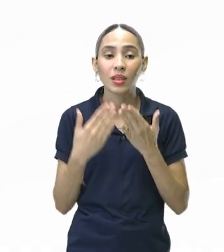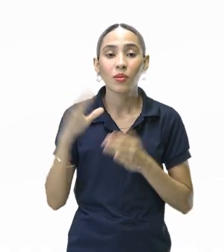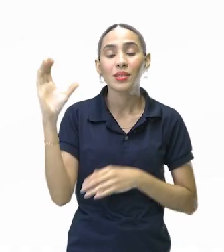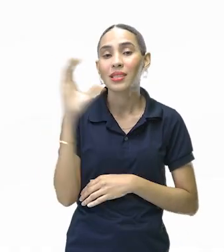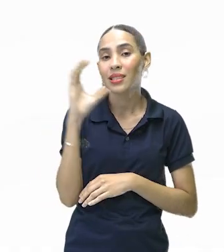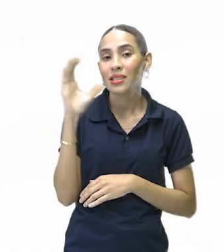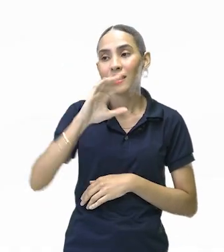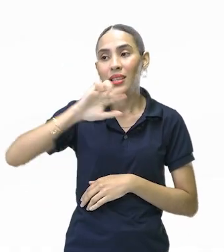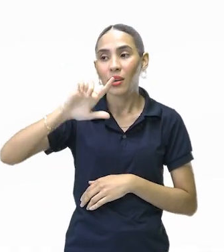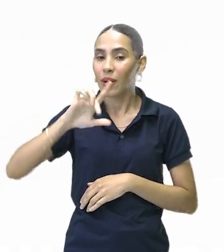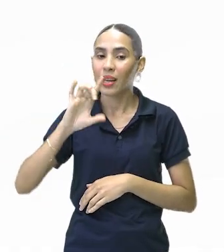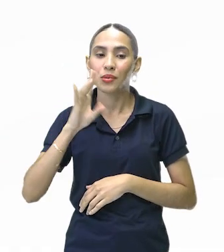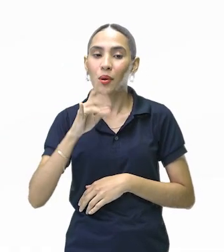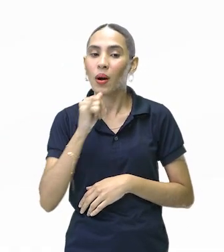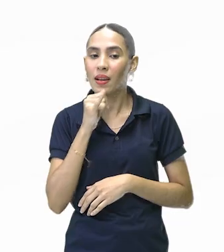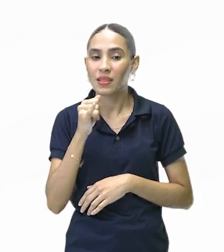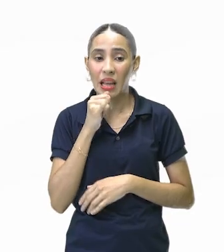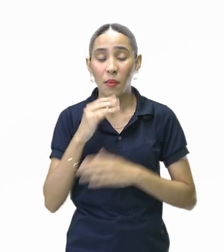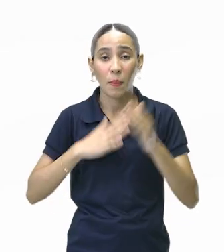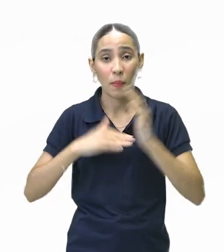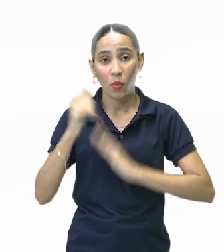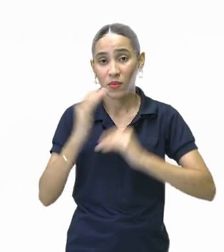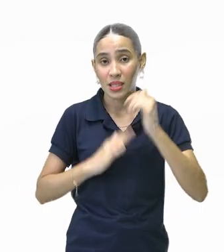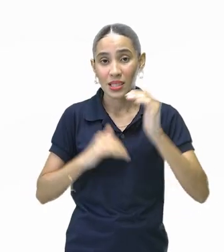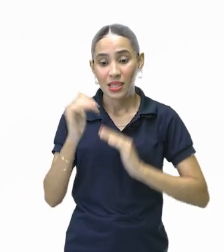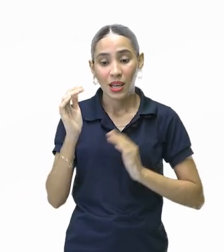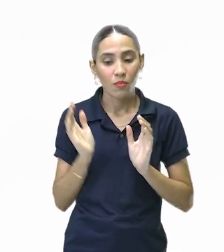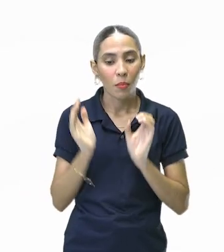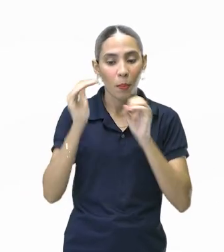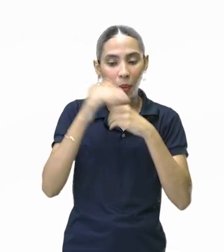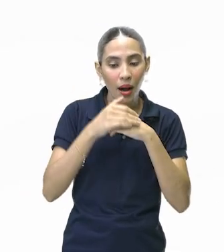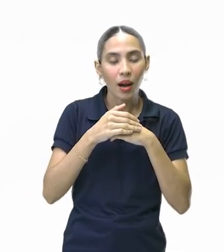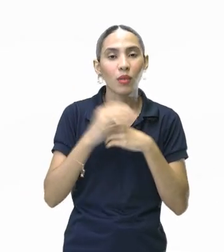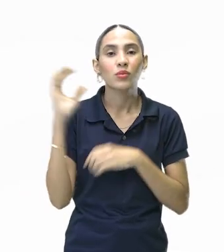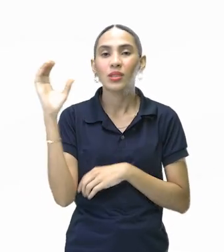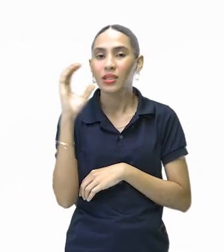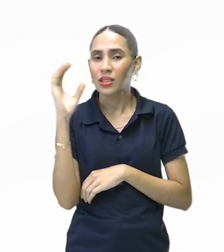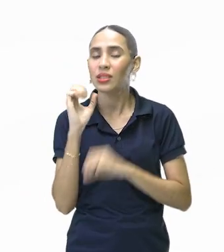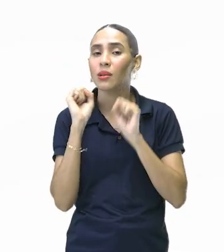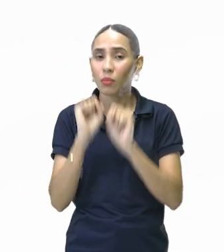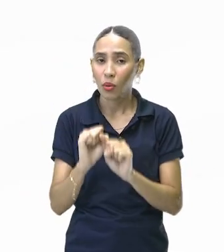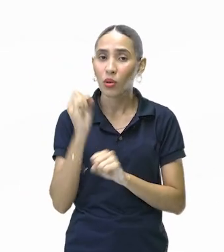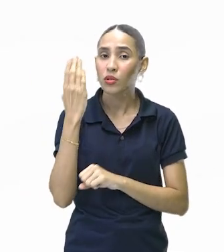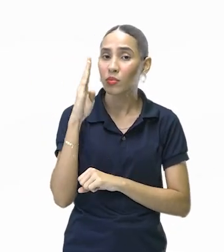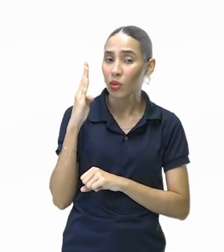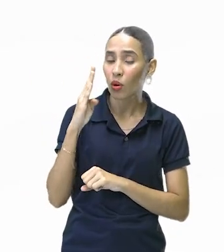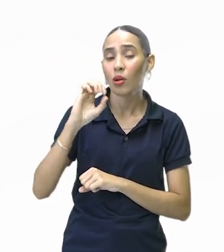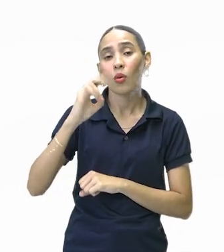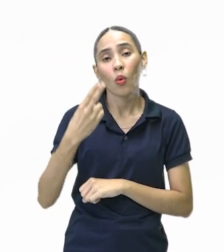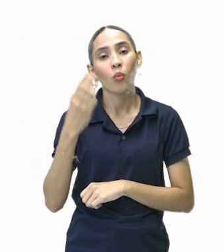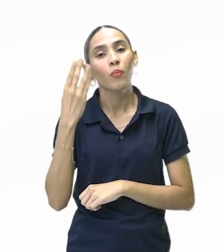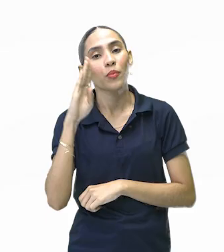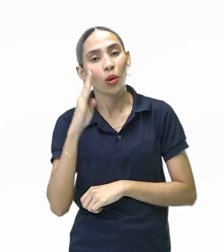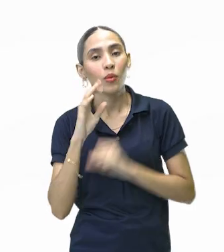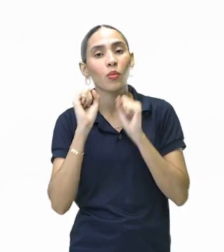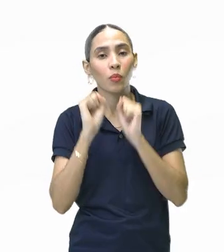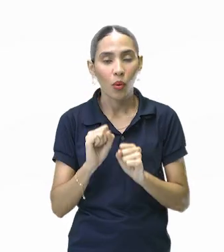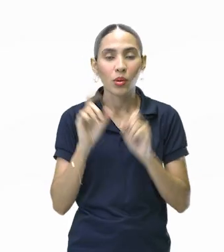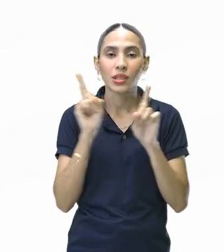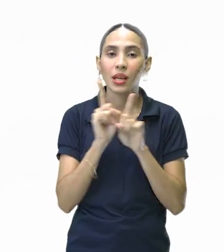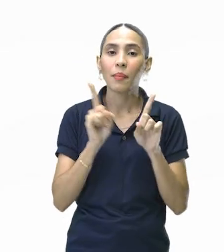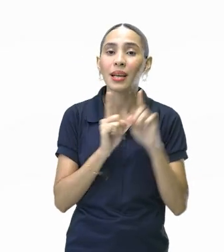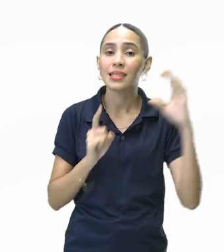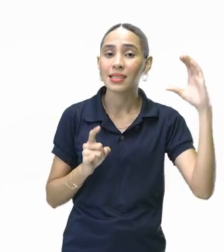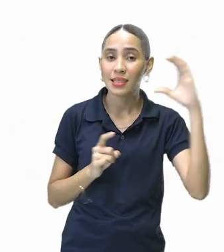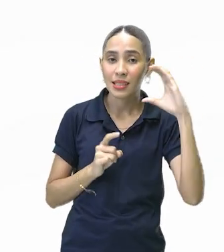cientista não é apenas, né, uma profissão isolada. O cientista ele pode ser um biólogo ou um biólogo pode ser um cientista, né?